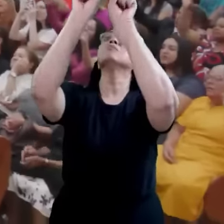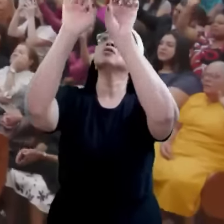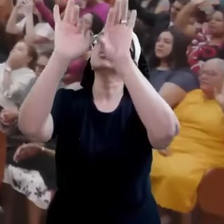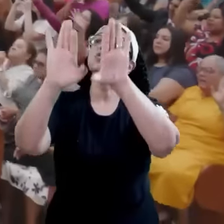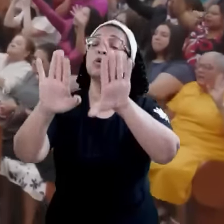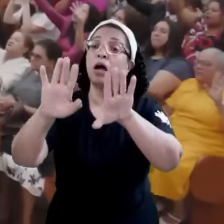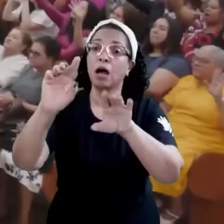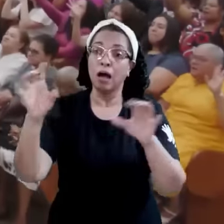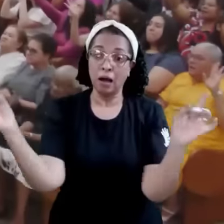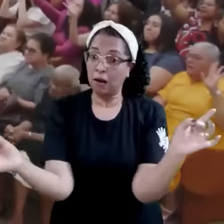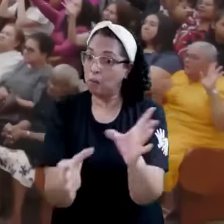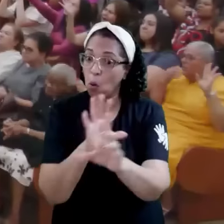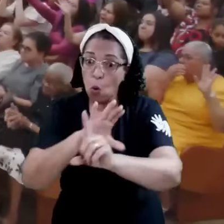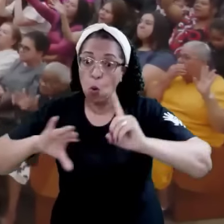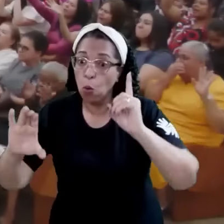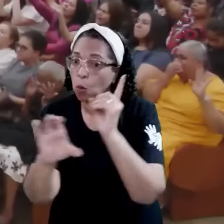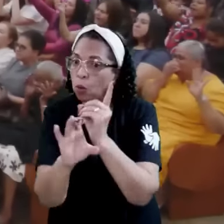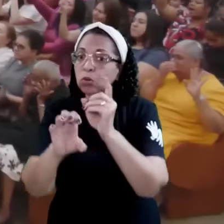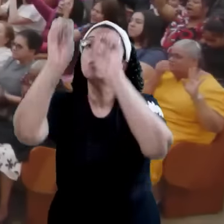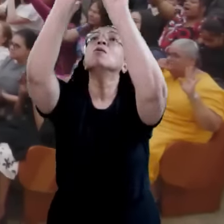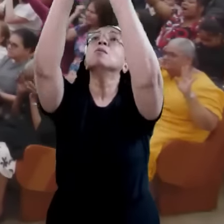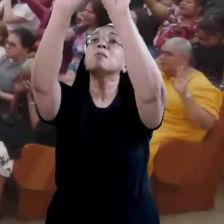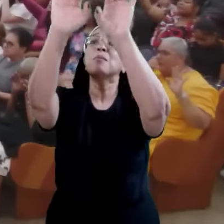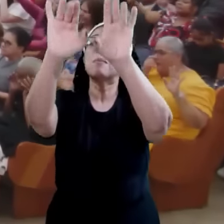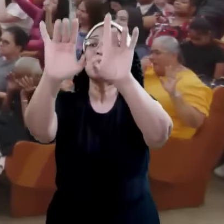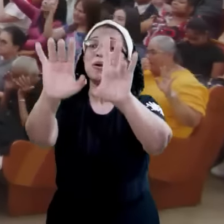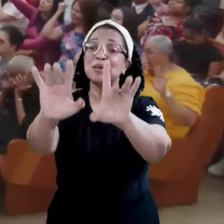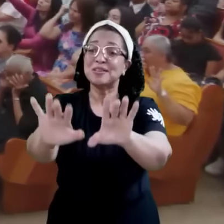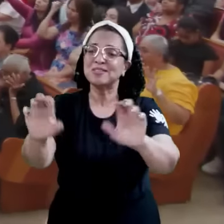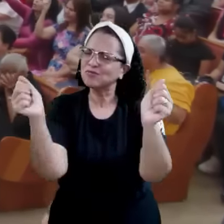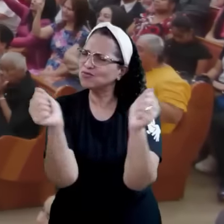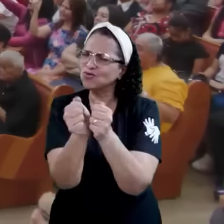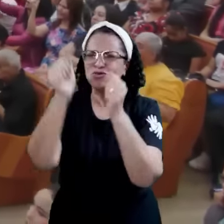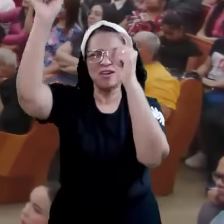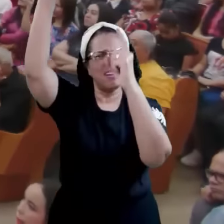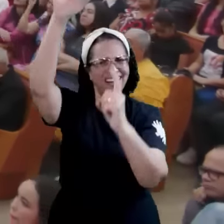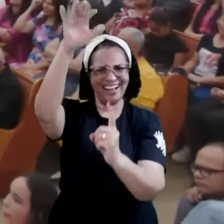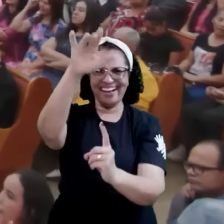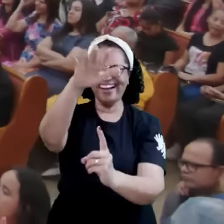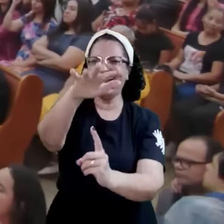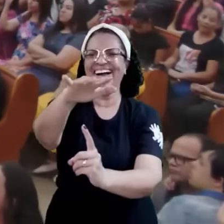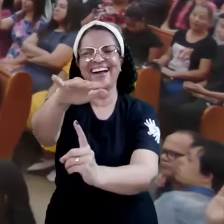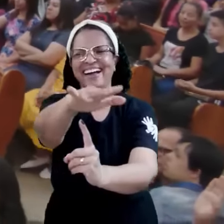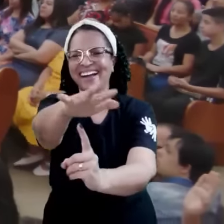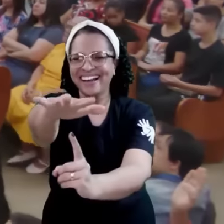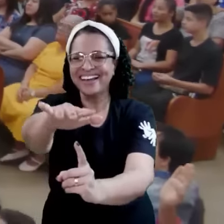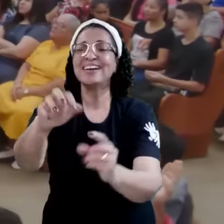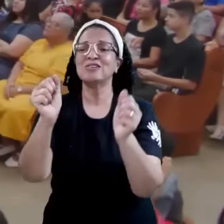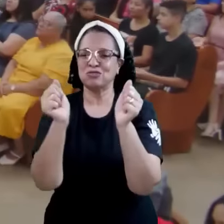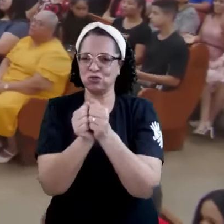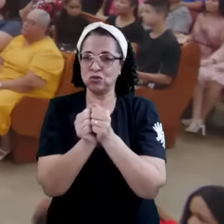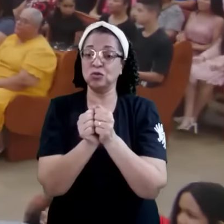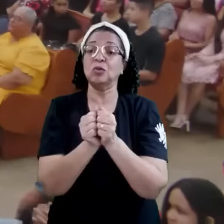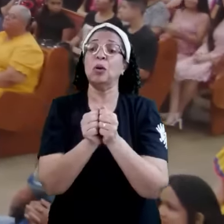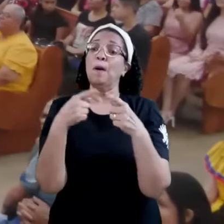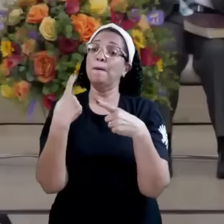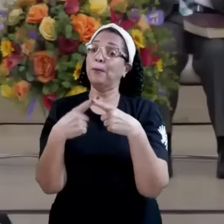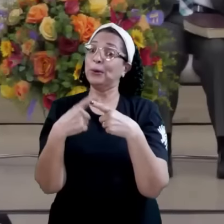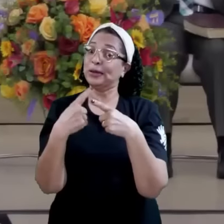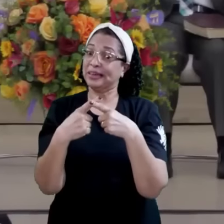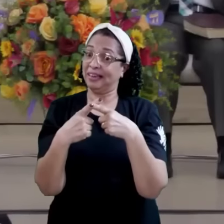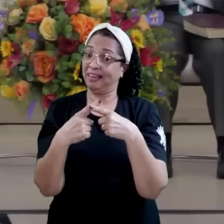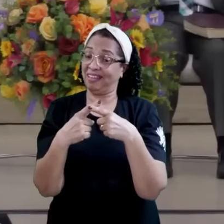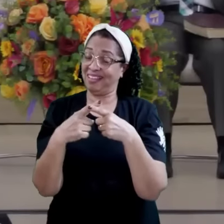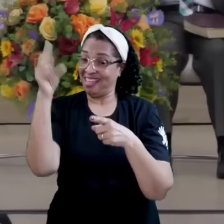acompanha pra tua casa porque Deus não é Deus de metade Deus é Deus de começo meio e fim você pode dar um